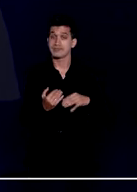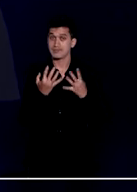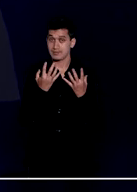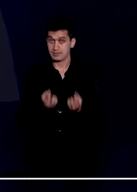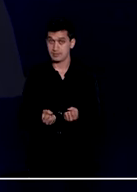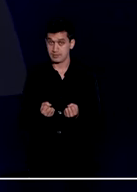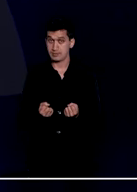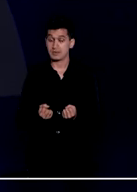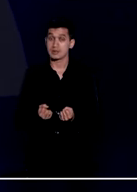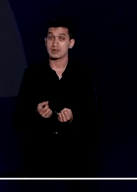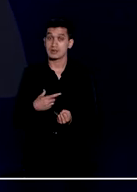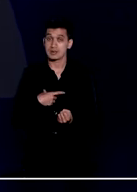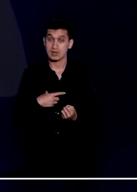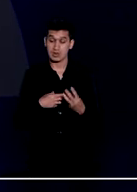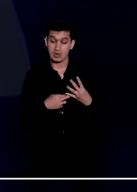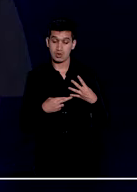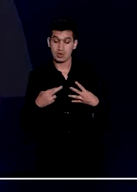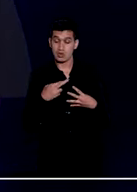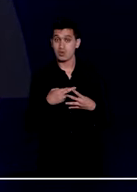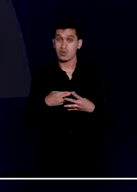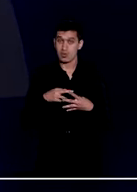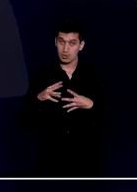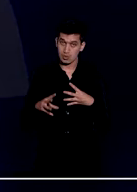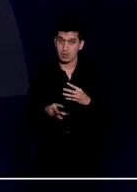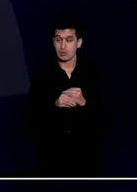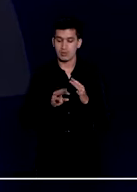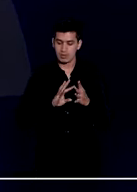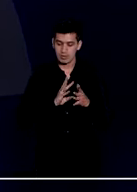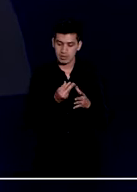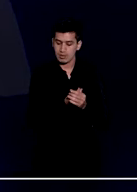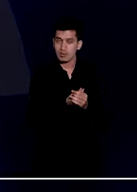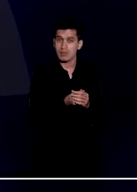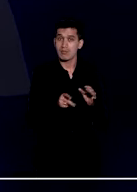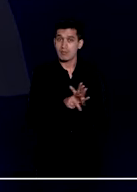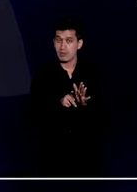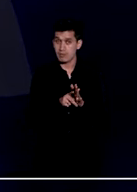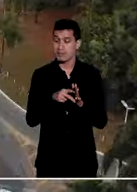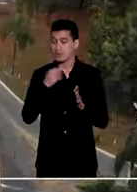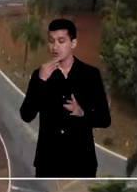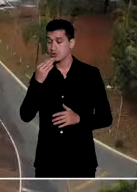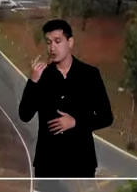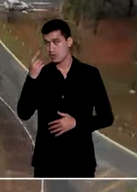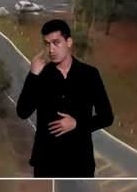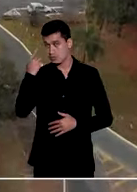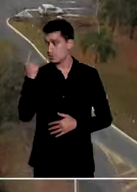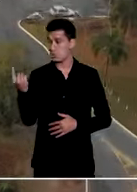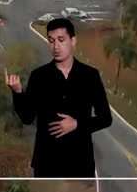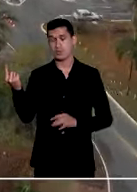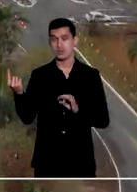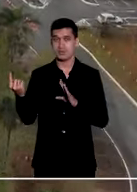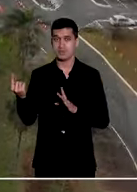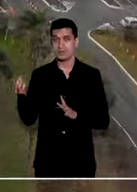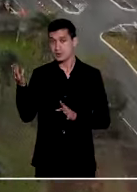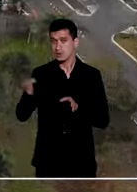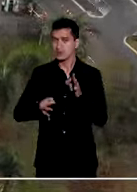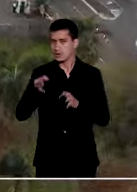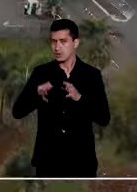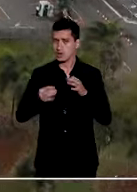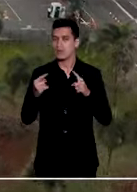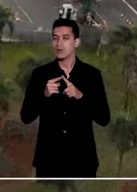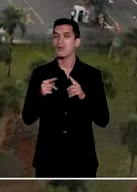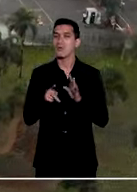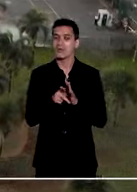chamado recurso Adesivo em apelação exclusiva de advogado o caso julgado envolve uma ação de